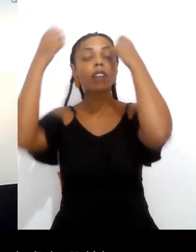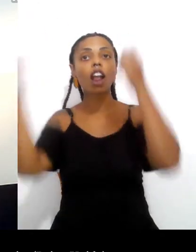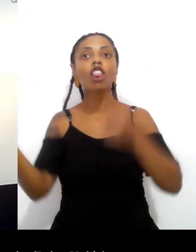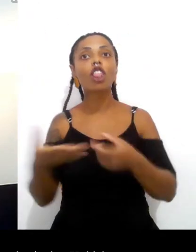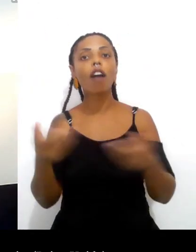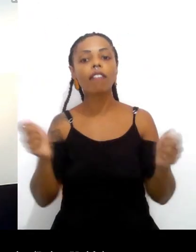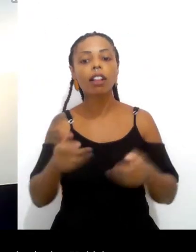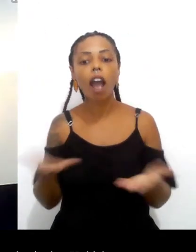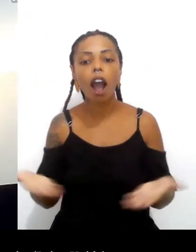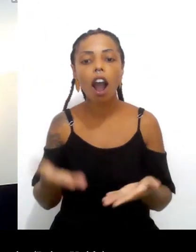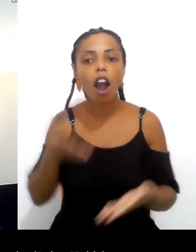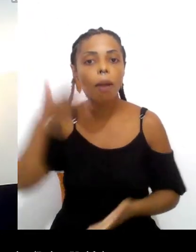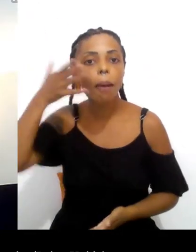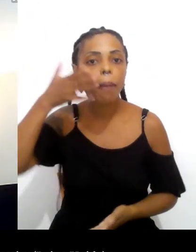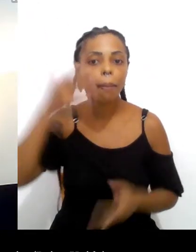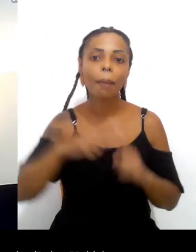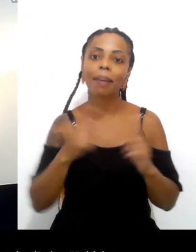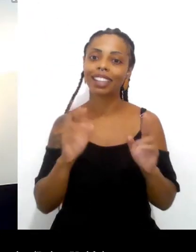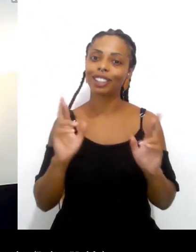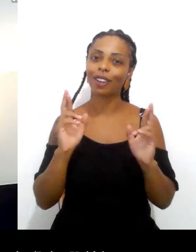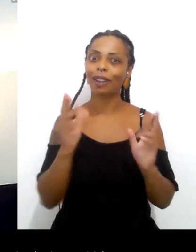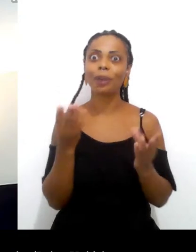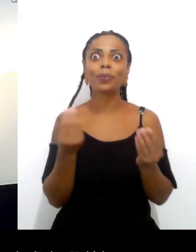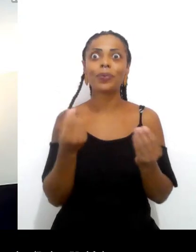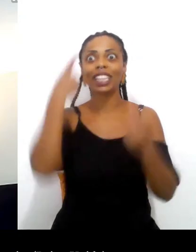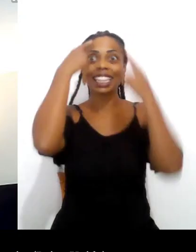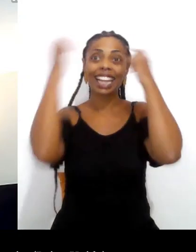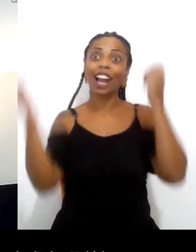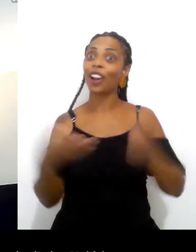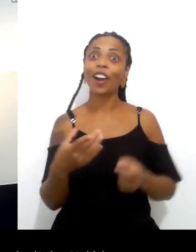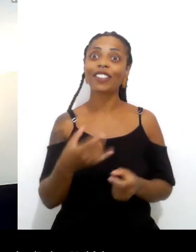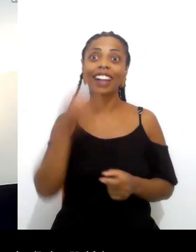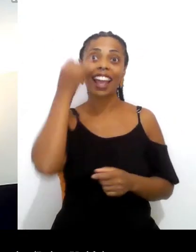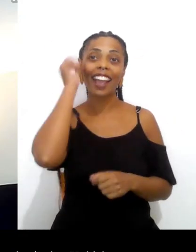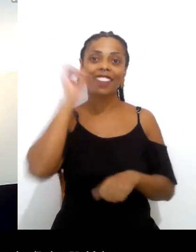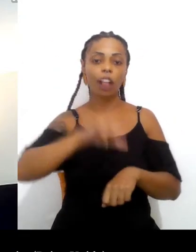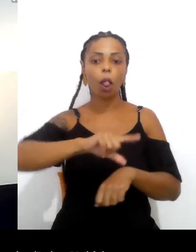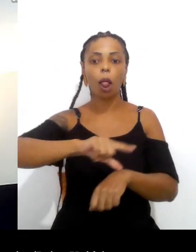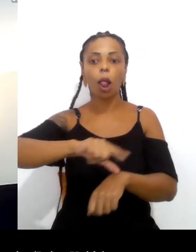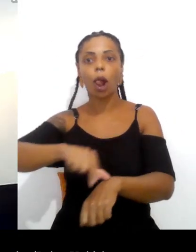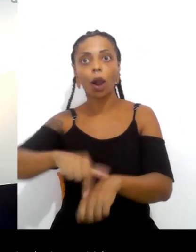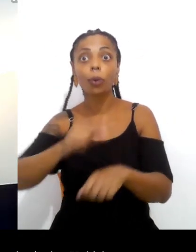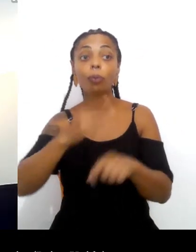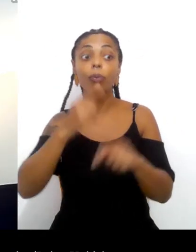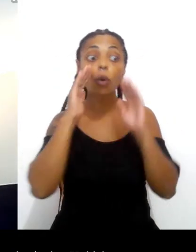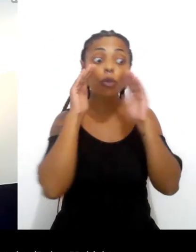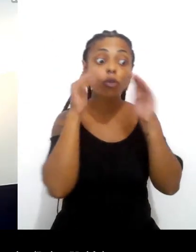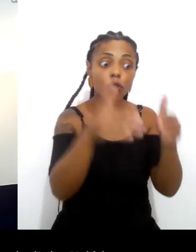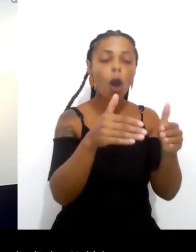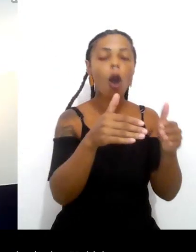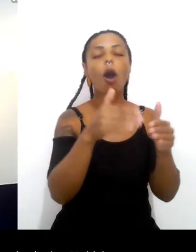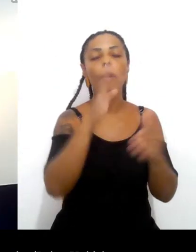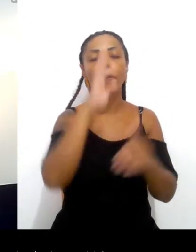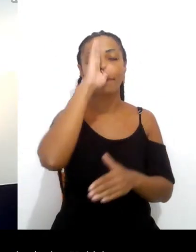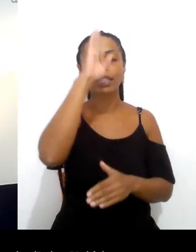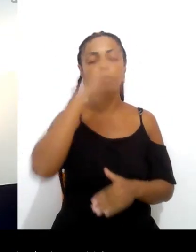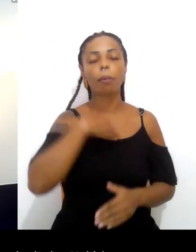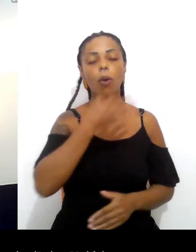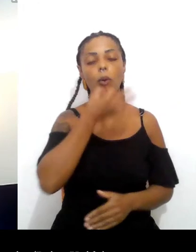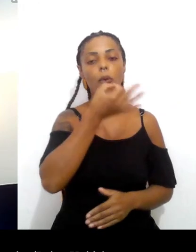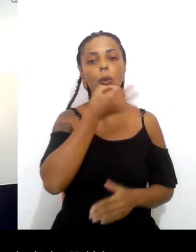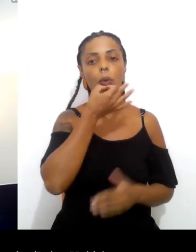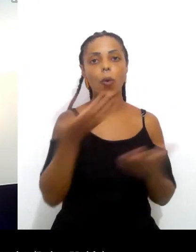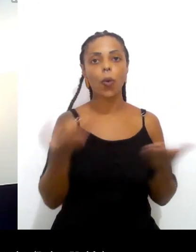mas espero não ter muitas ideias novas para não sair do ponto principal do meu argumento aqui hoje